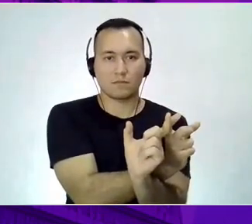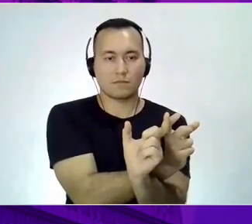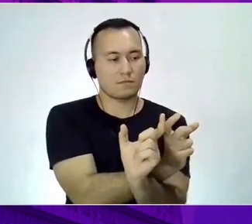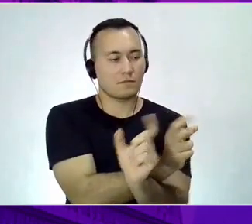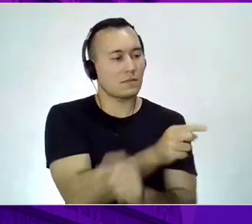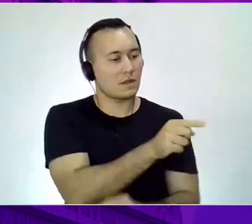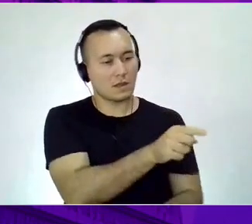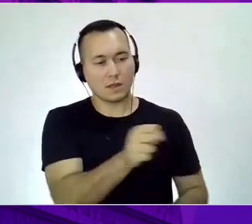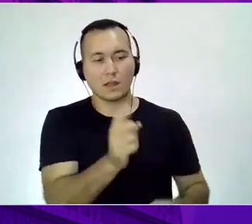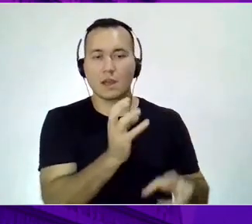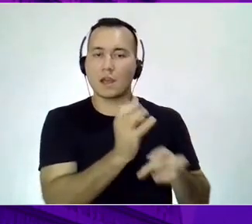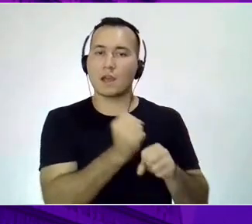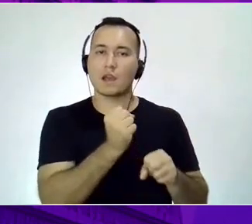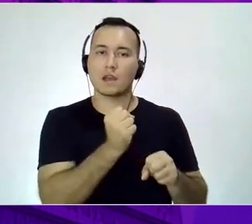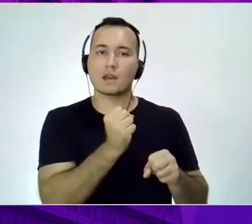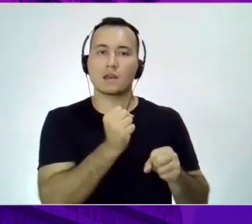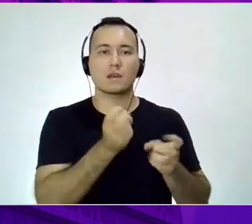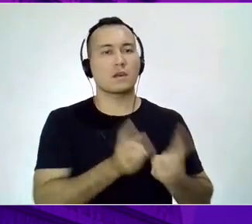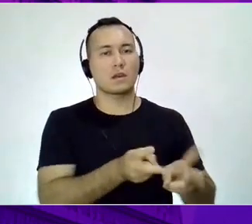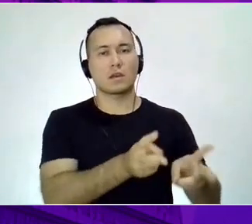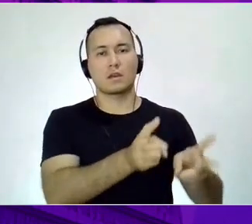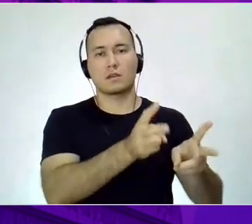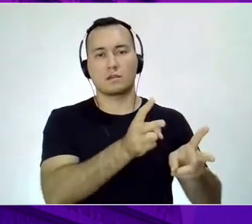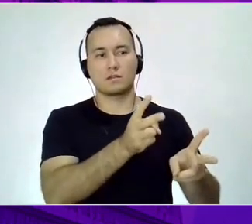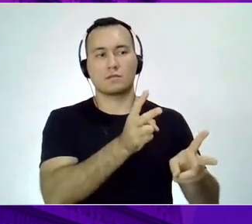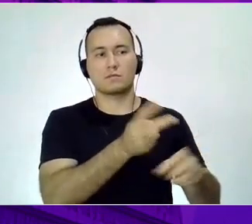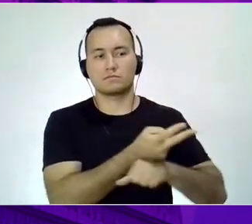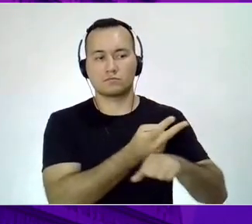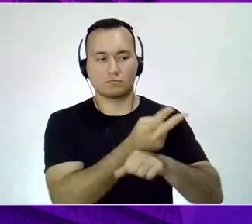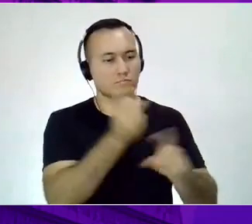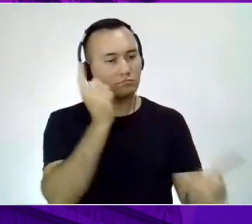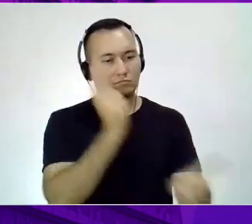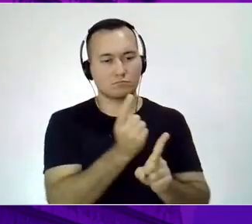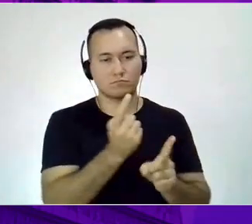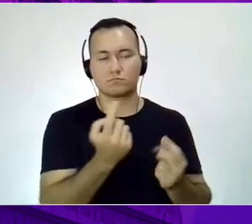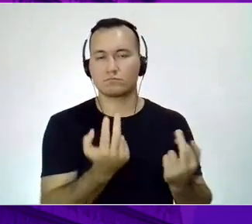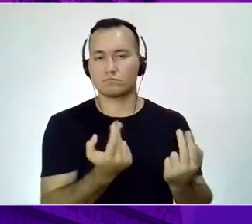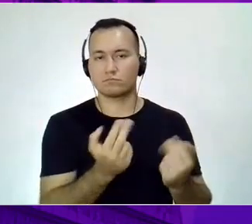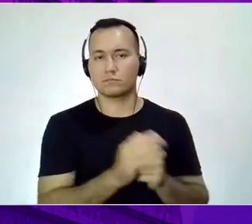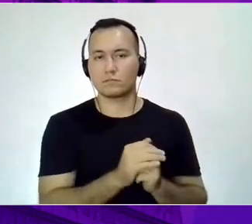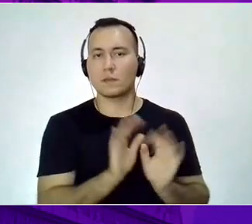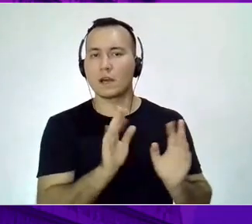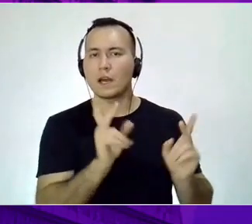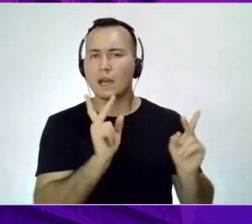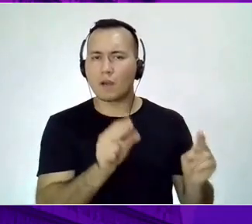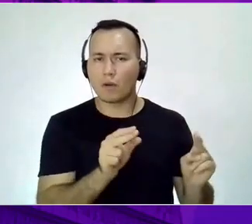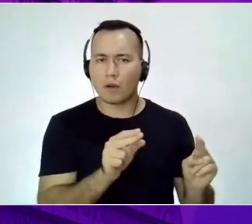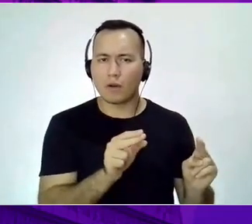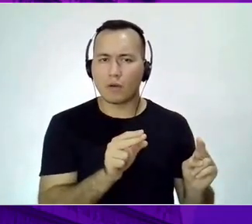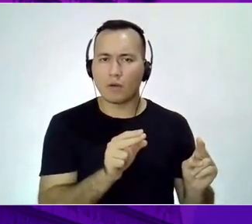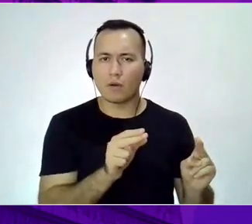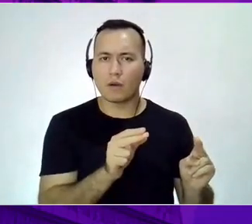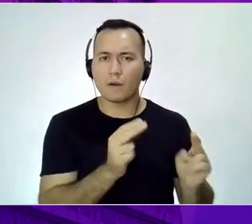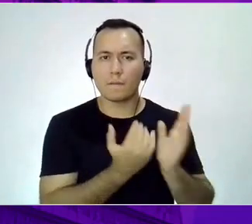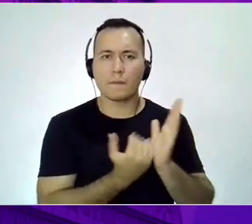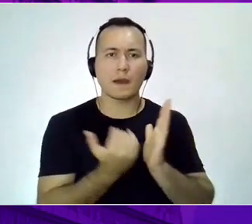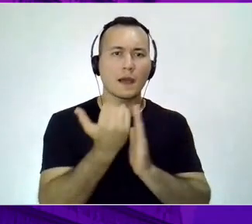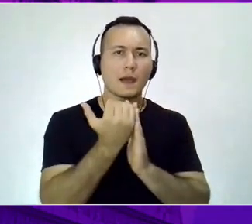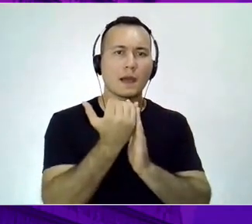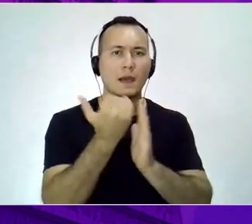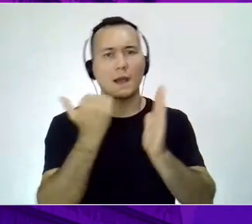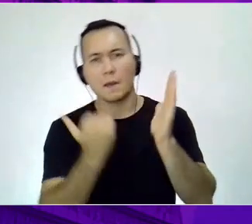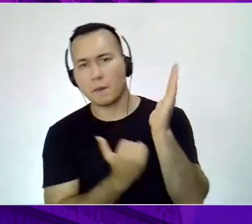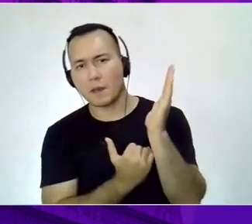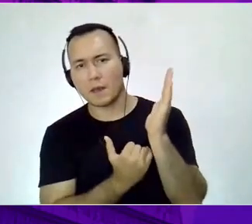é essa parte que tem que ser coincidente? O quanto tem que dar match para eu considerar isso como passado? Isso tem que ser pensado